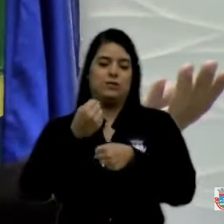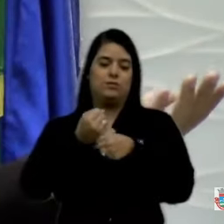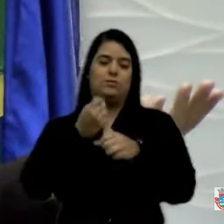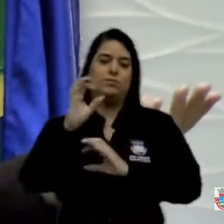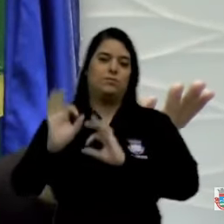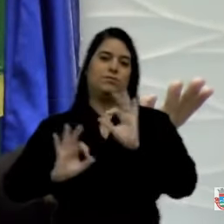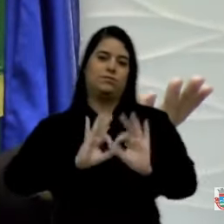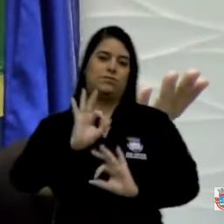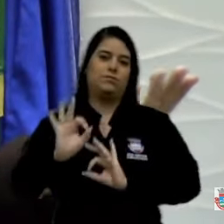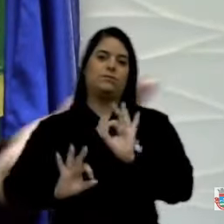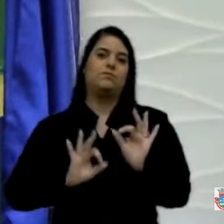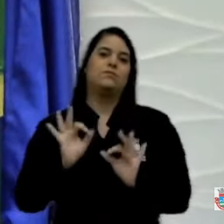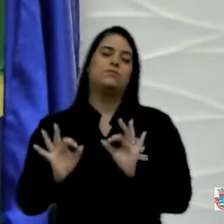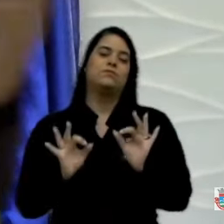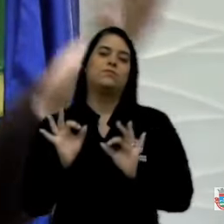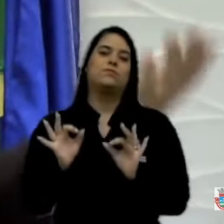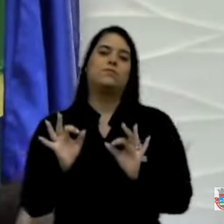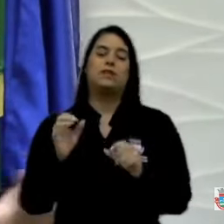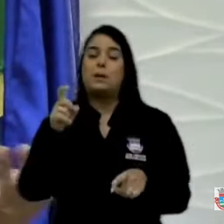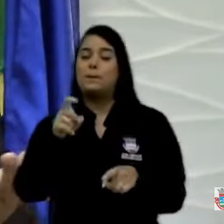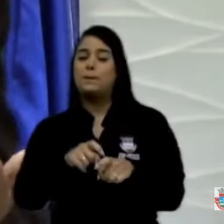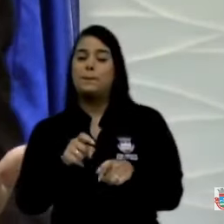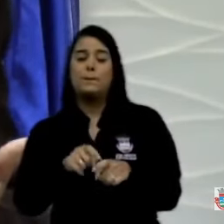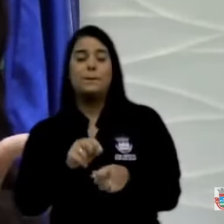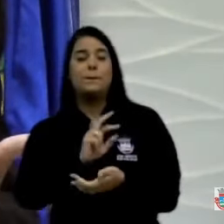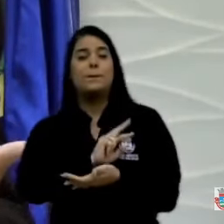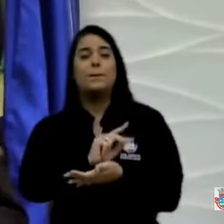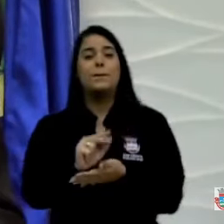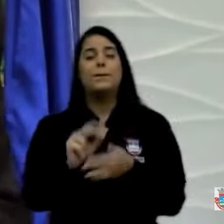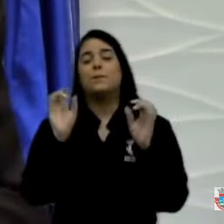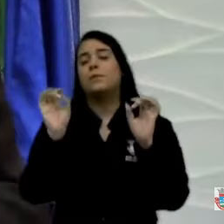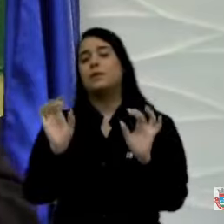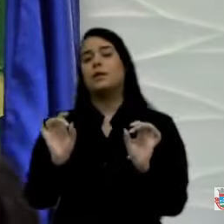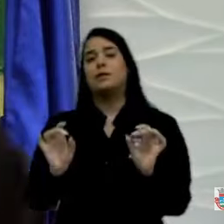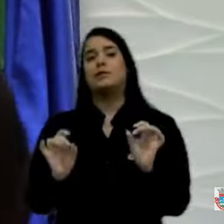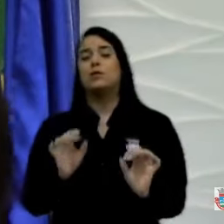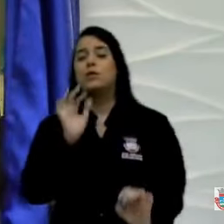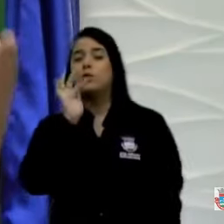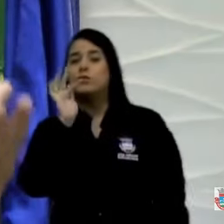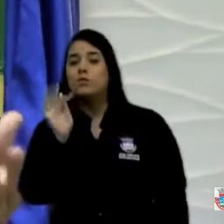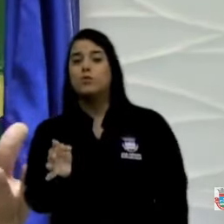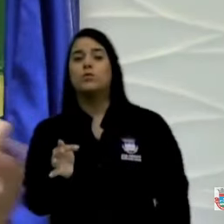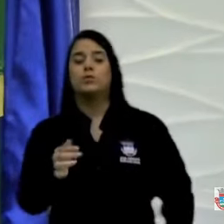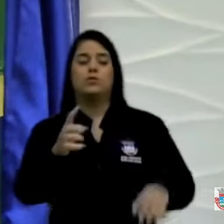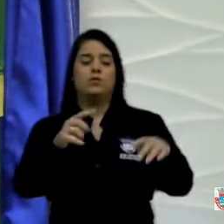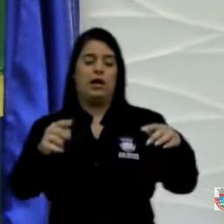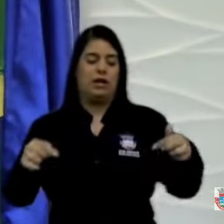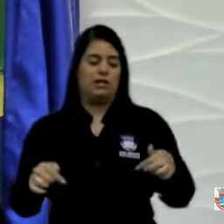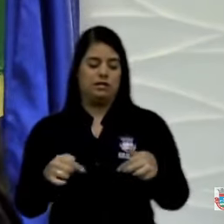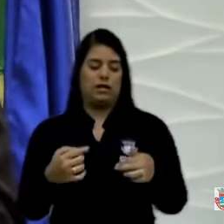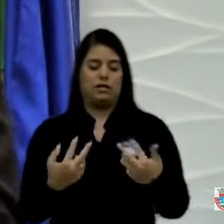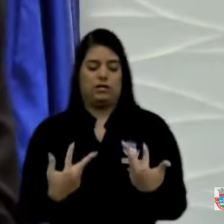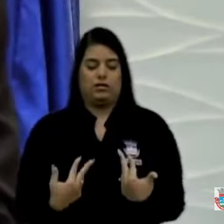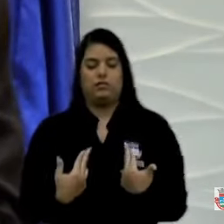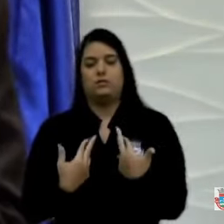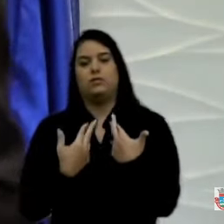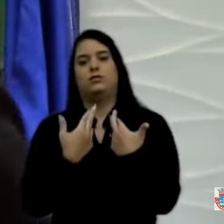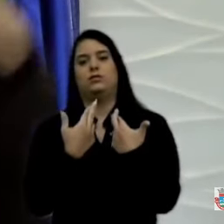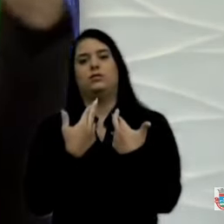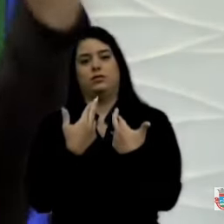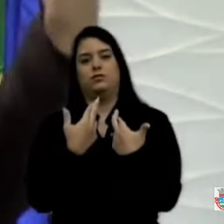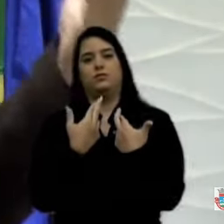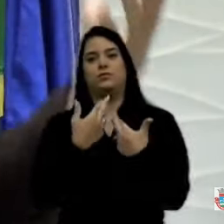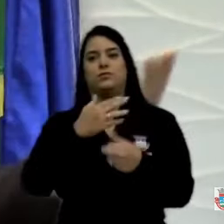nosso município, médicos especialistas, daqui a uns dias bloco cirúrgico aberto,